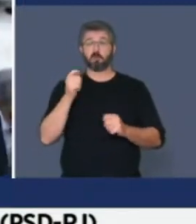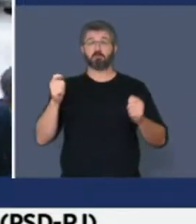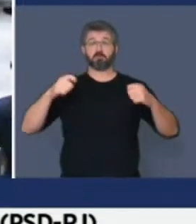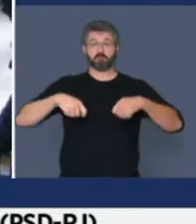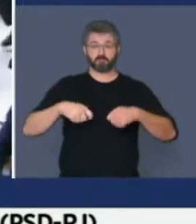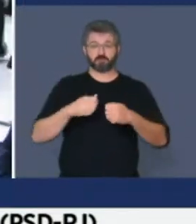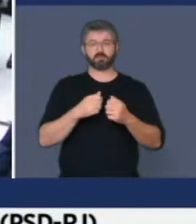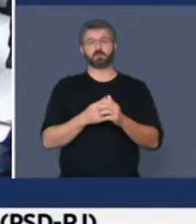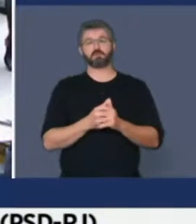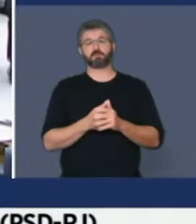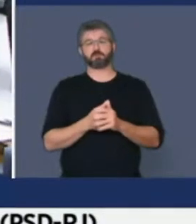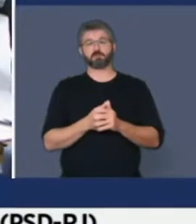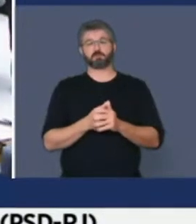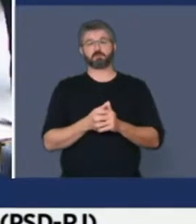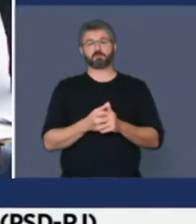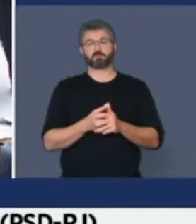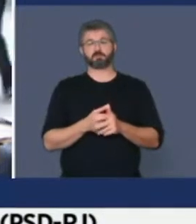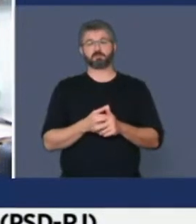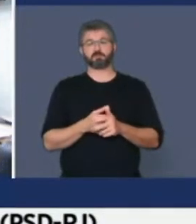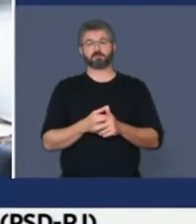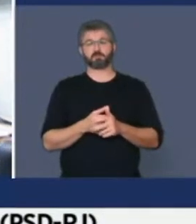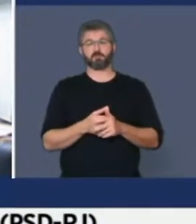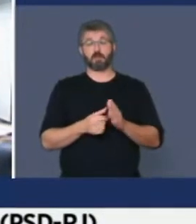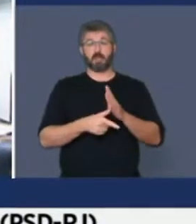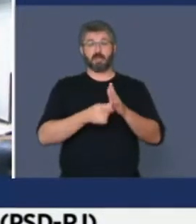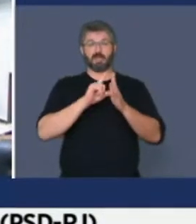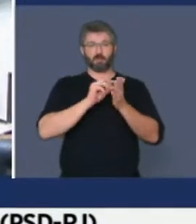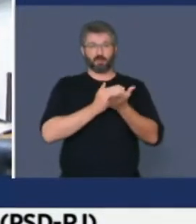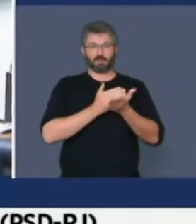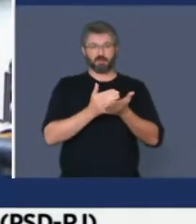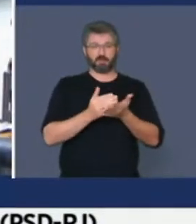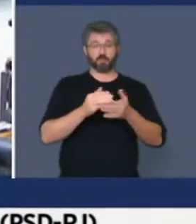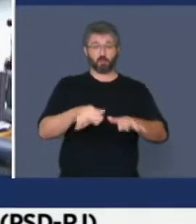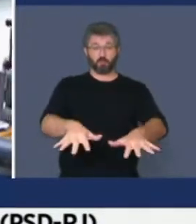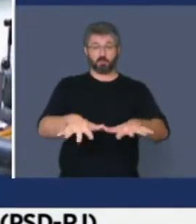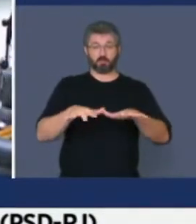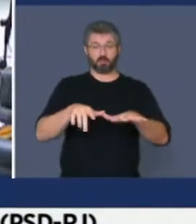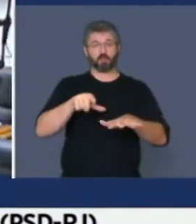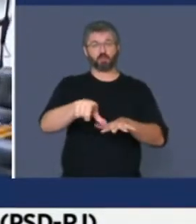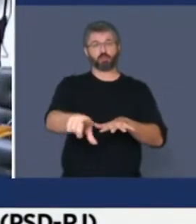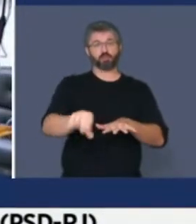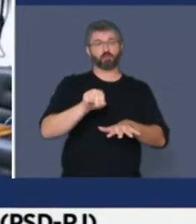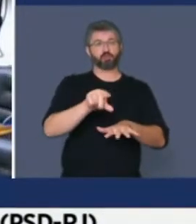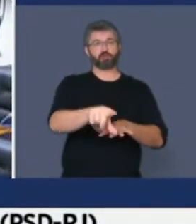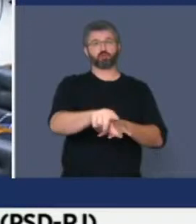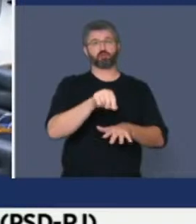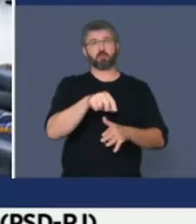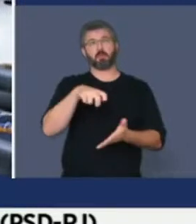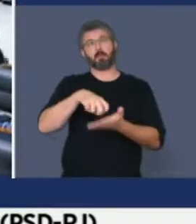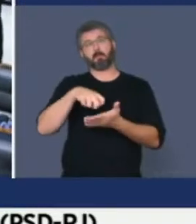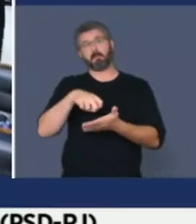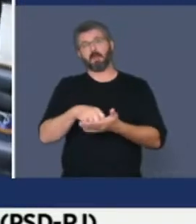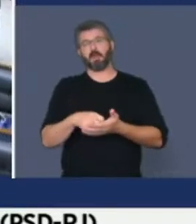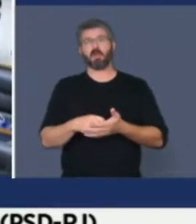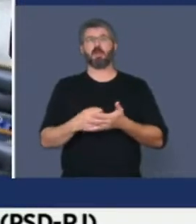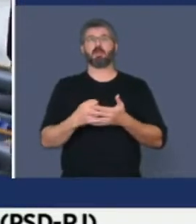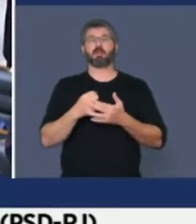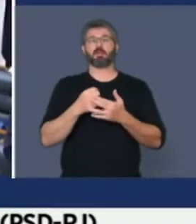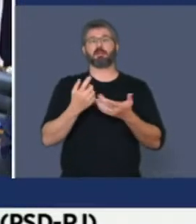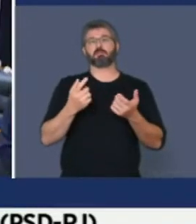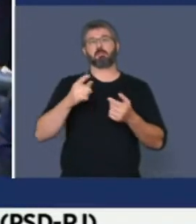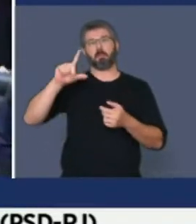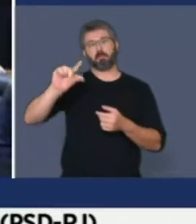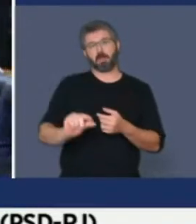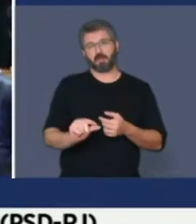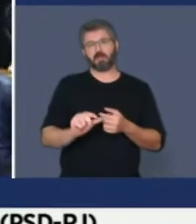início da sessão para que o plenário optasse por uma penalidade menos grave do